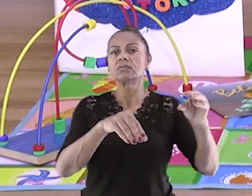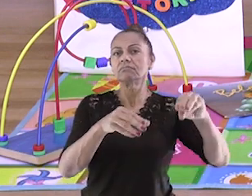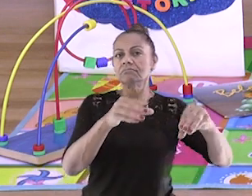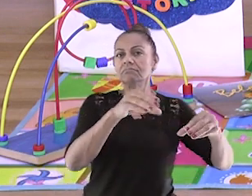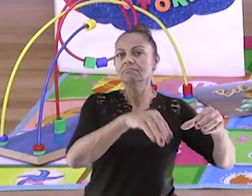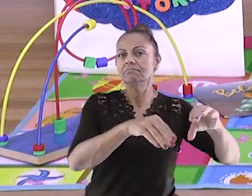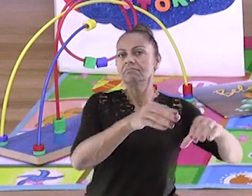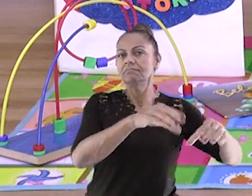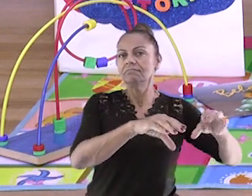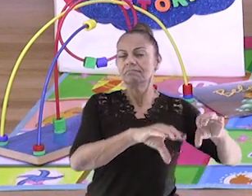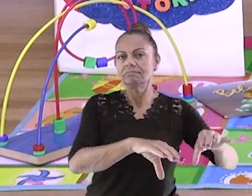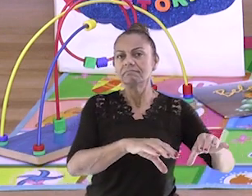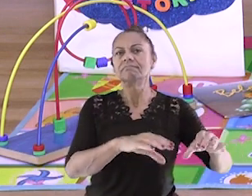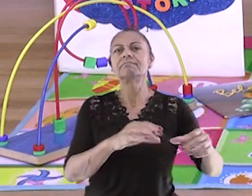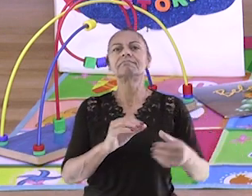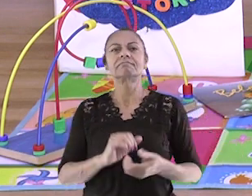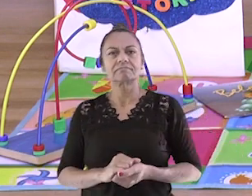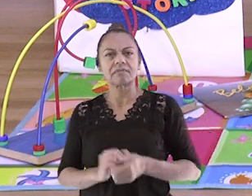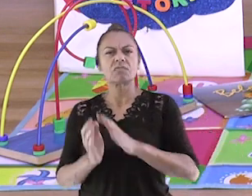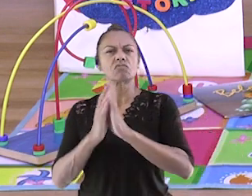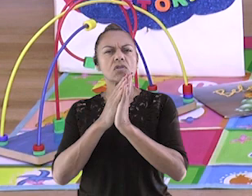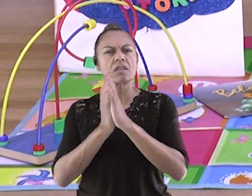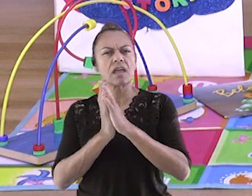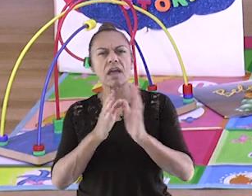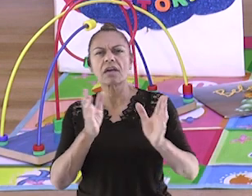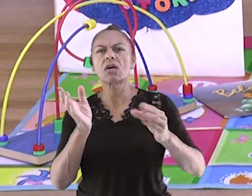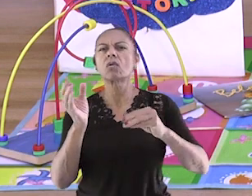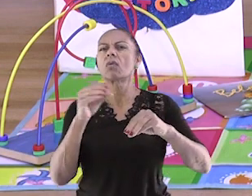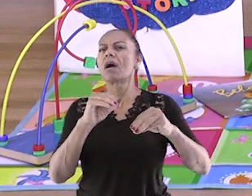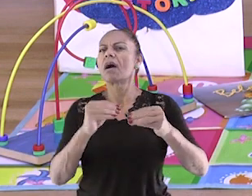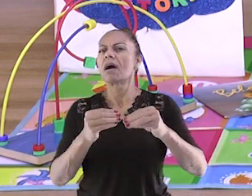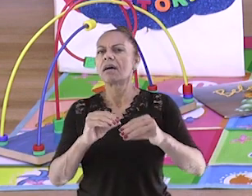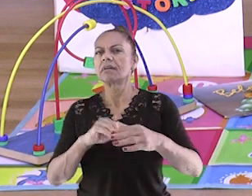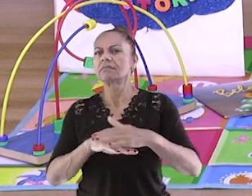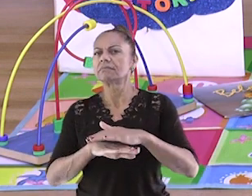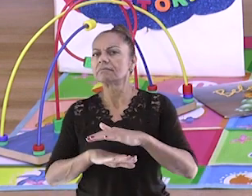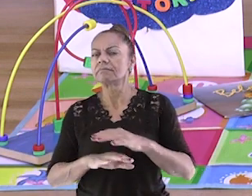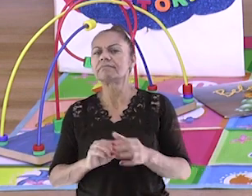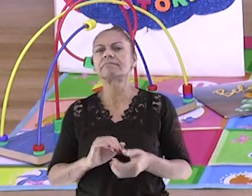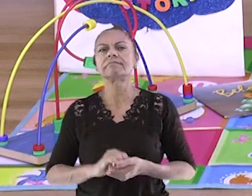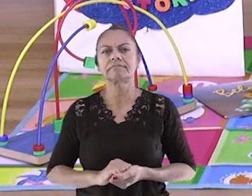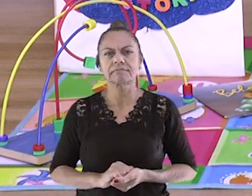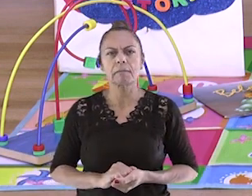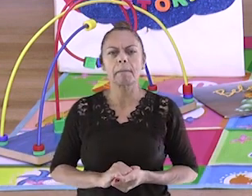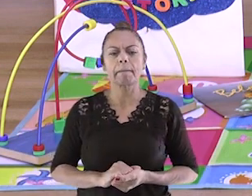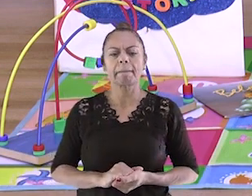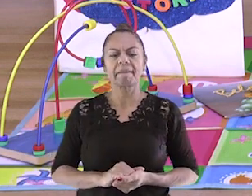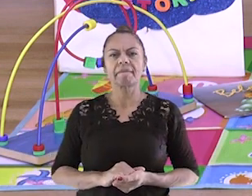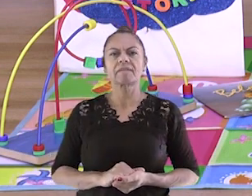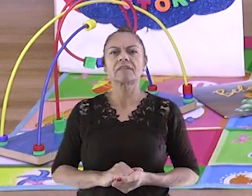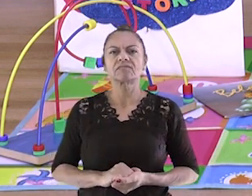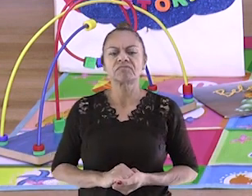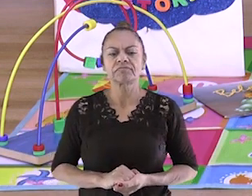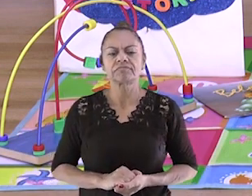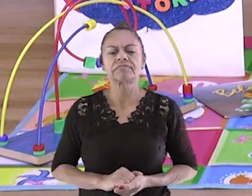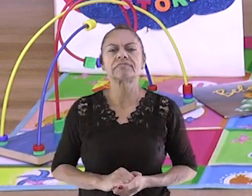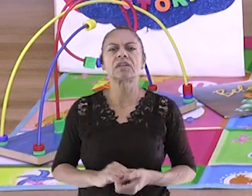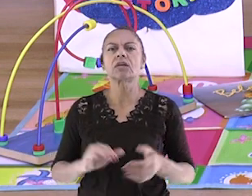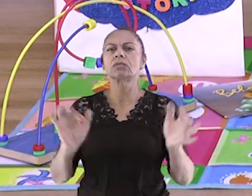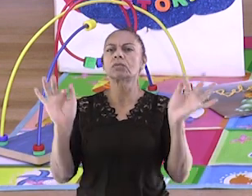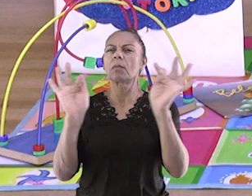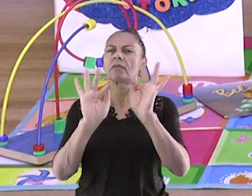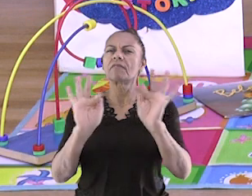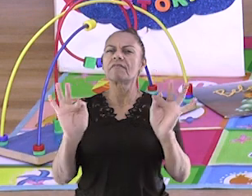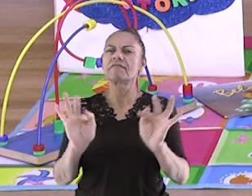de deixar seu cantinho da brincadeira mais bonito, você vai deixar a mamãe, o papai ou a vovó